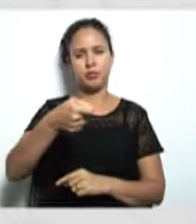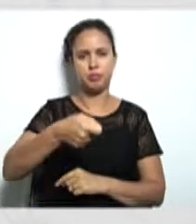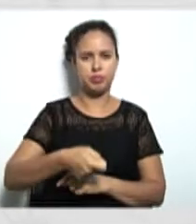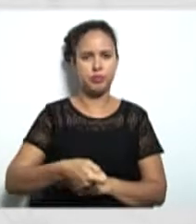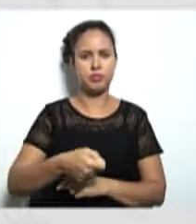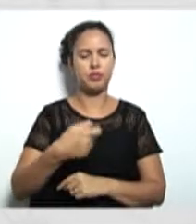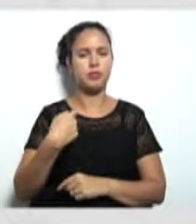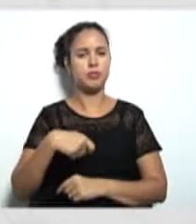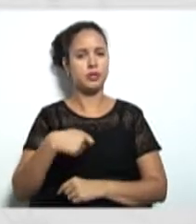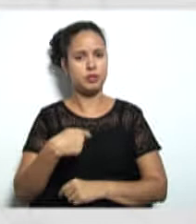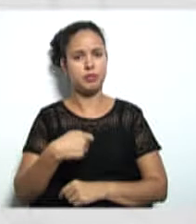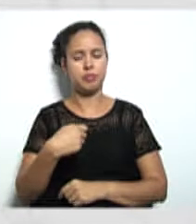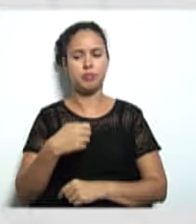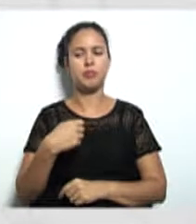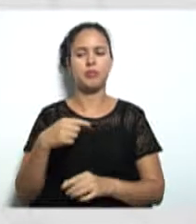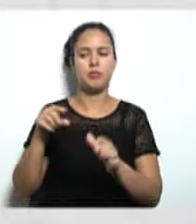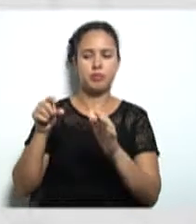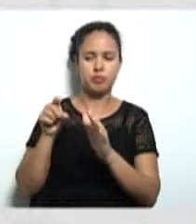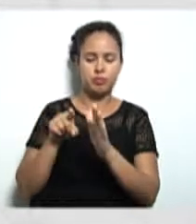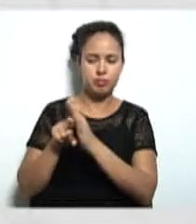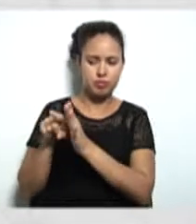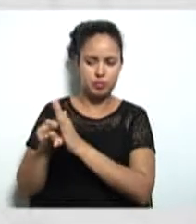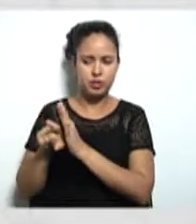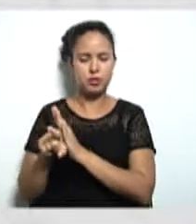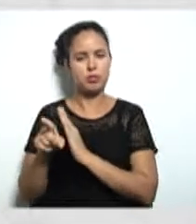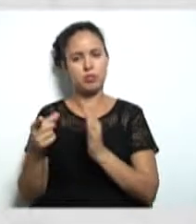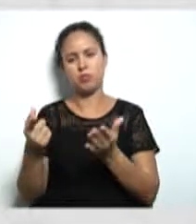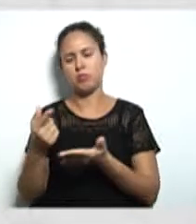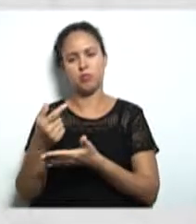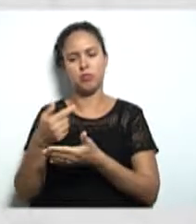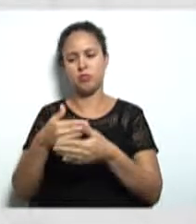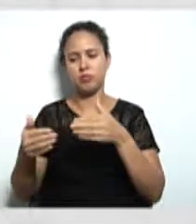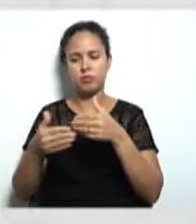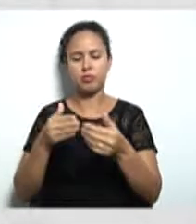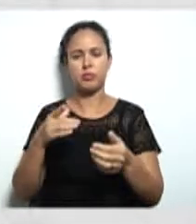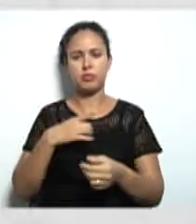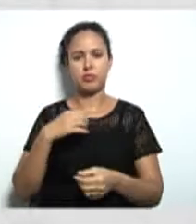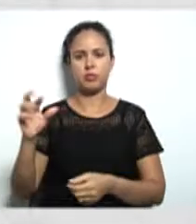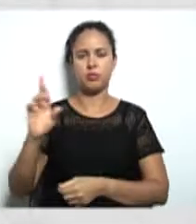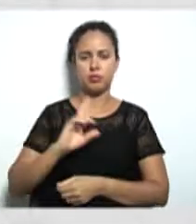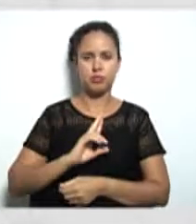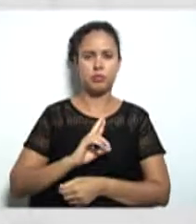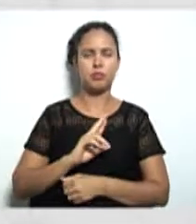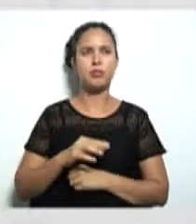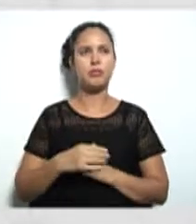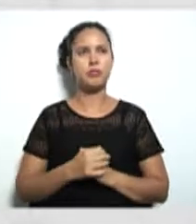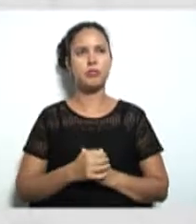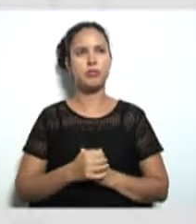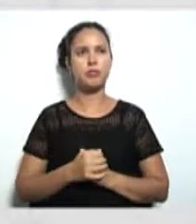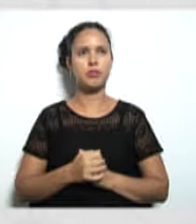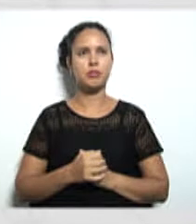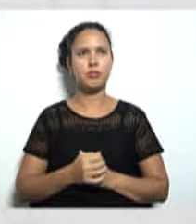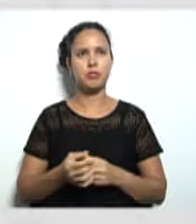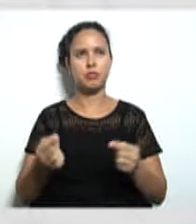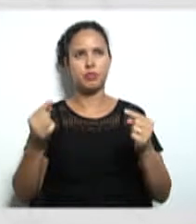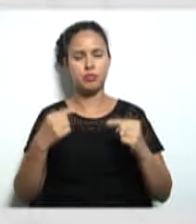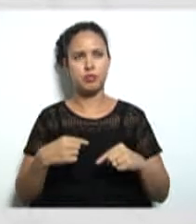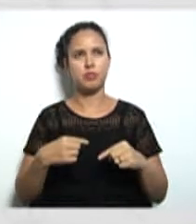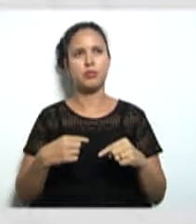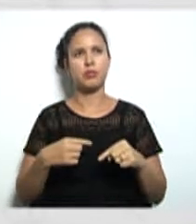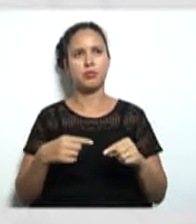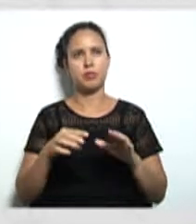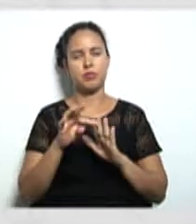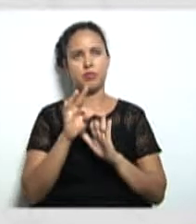obrigatoriamente que ter algum resultado a partir desse problema, dessa investigação. E a sua redação, ela